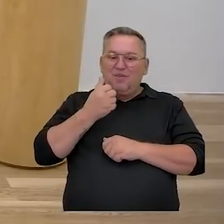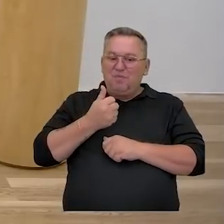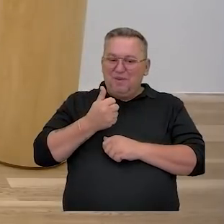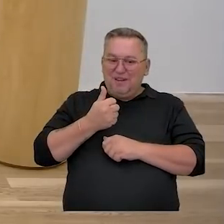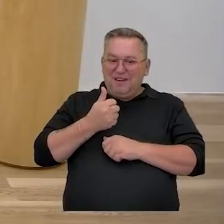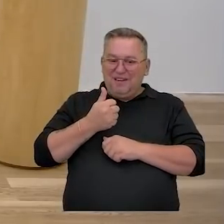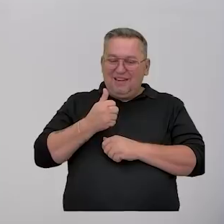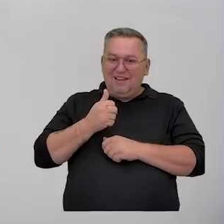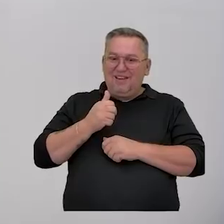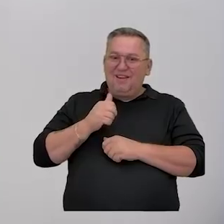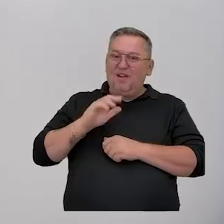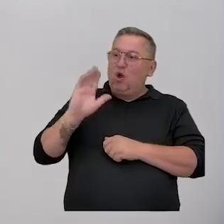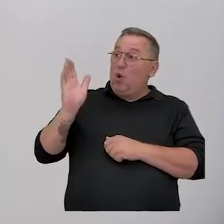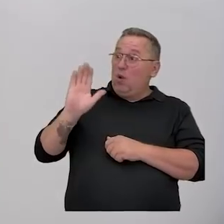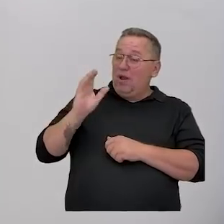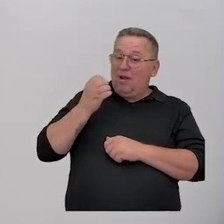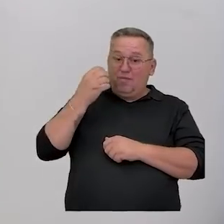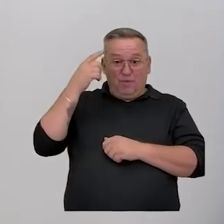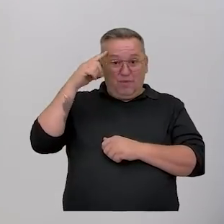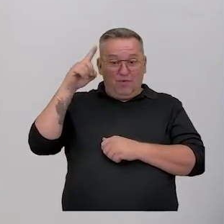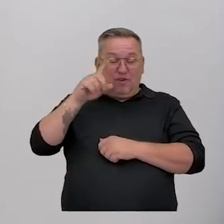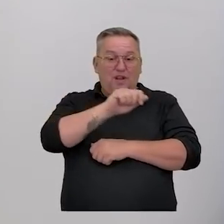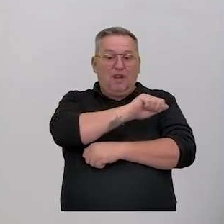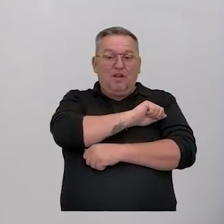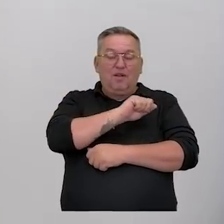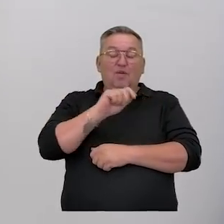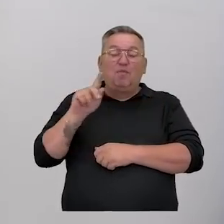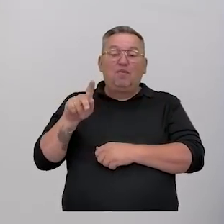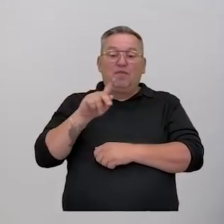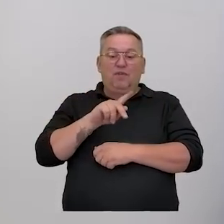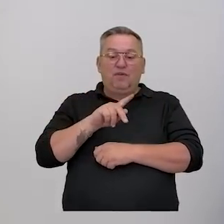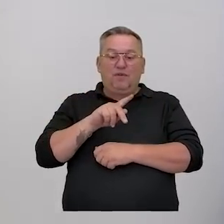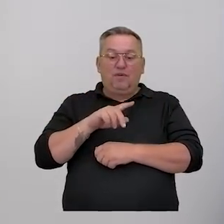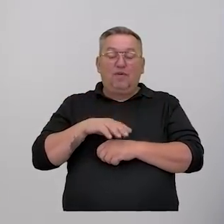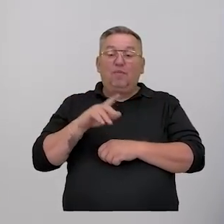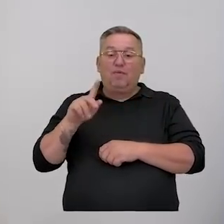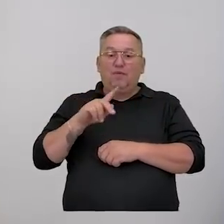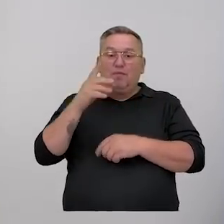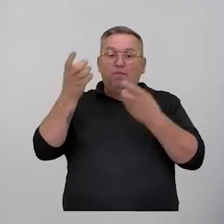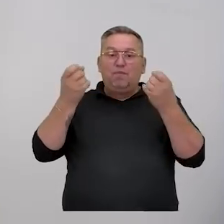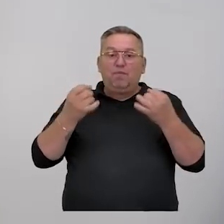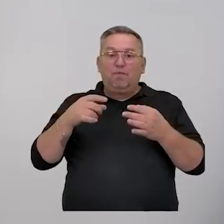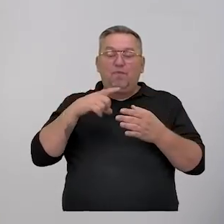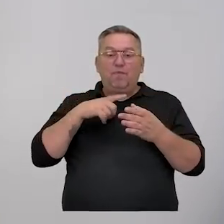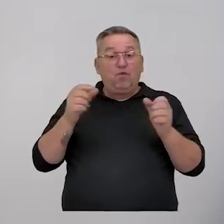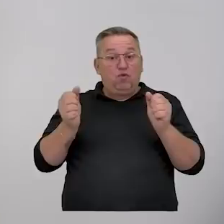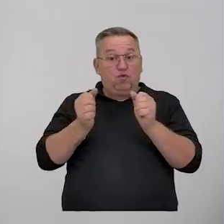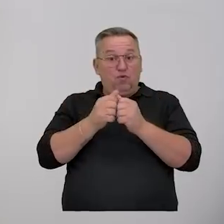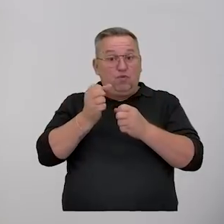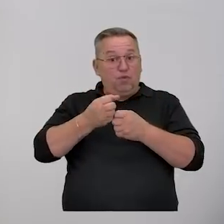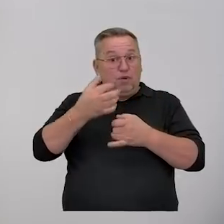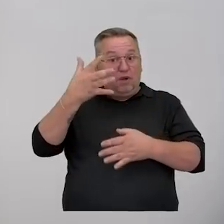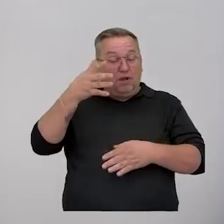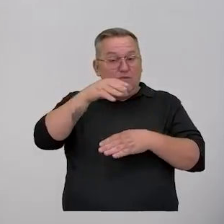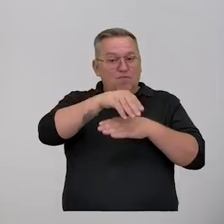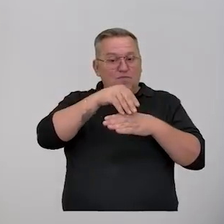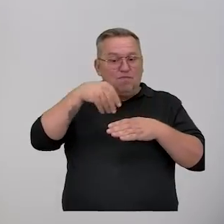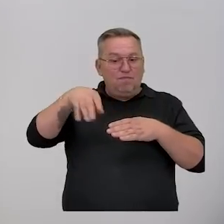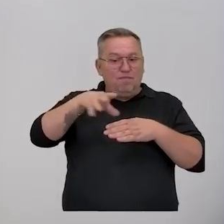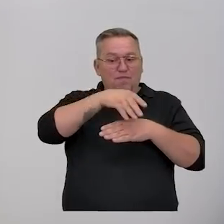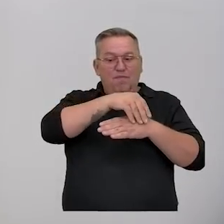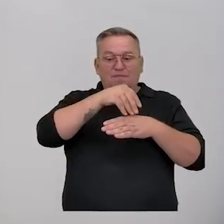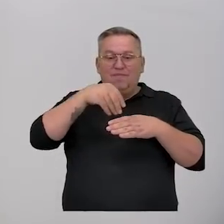bem-vinda. Bom dia, Si. Bom dia, alunos, professores. Como a professora acabou de dizer, estarei aqui com vocês no chat. Mandem aí